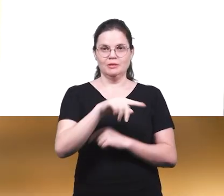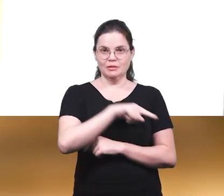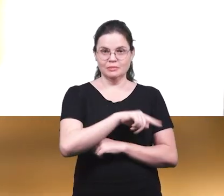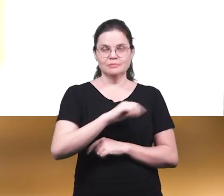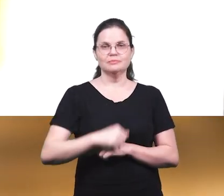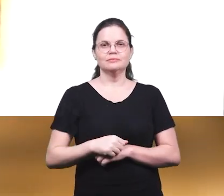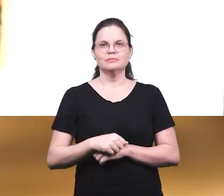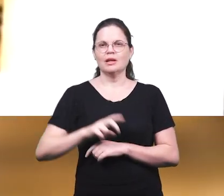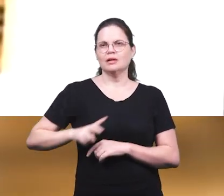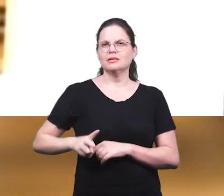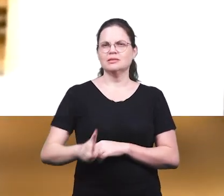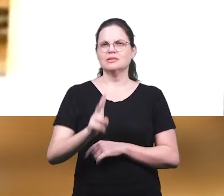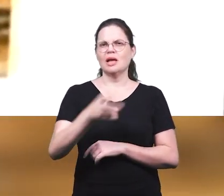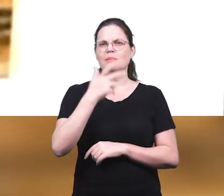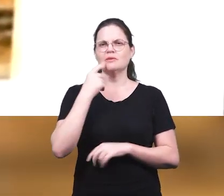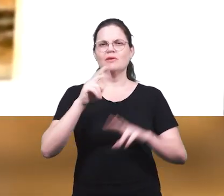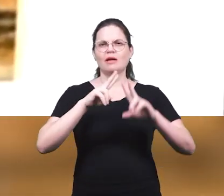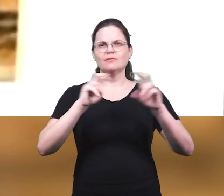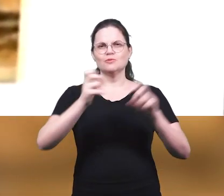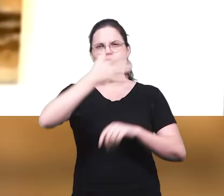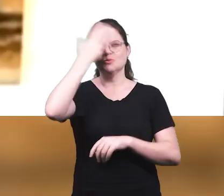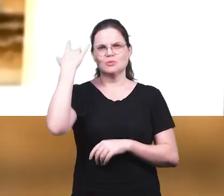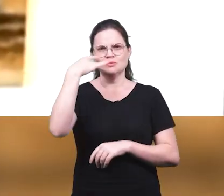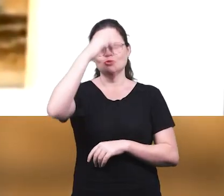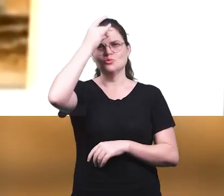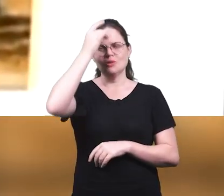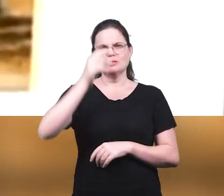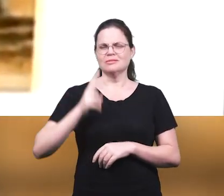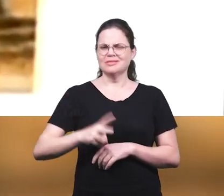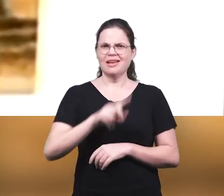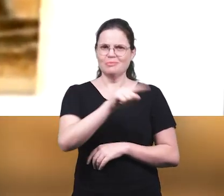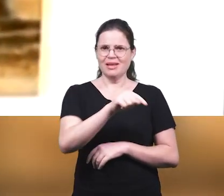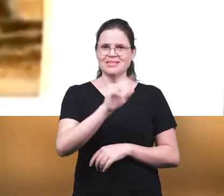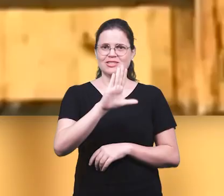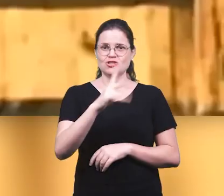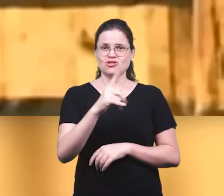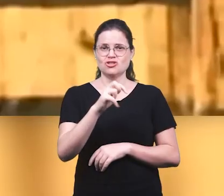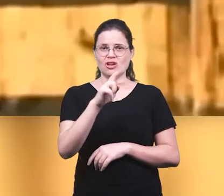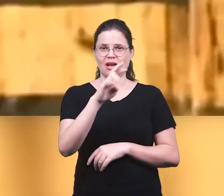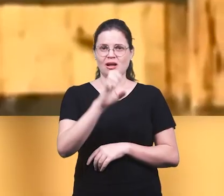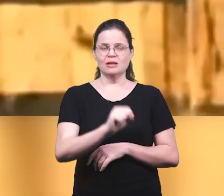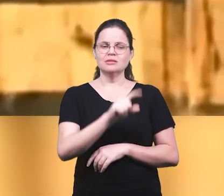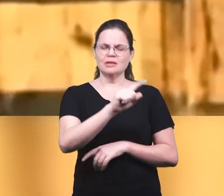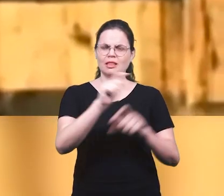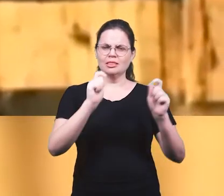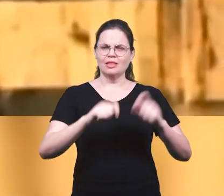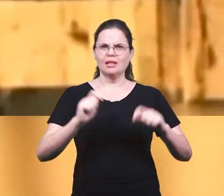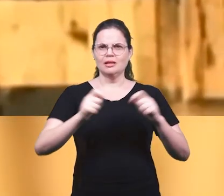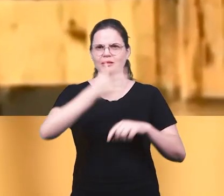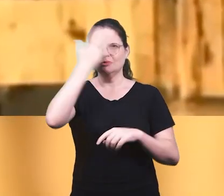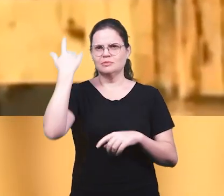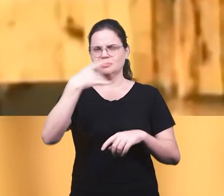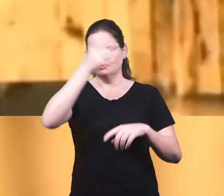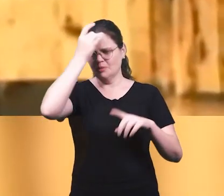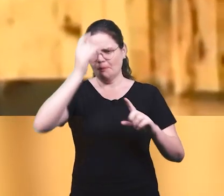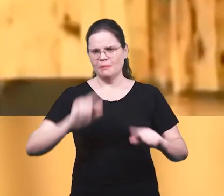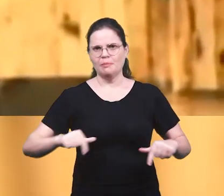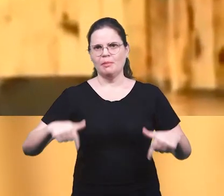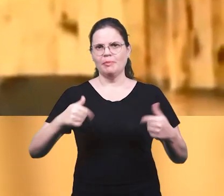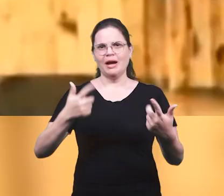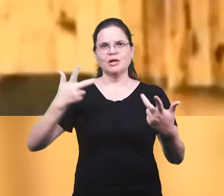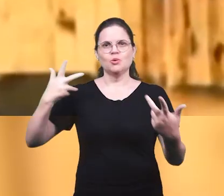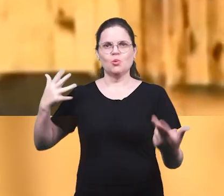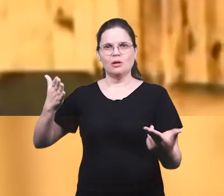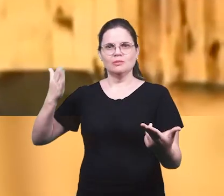escola bíblica ele falava muito do Espírito Santo. Ele cria que o Espírito Santo poderia operar